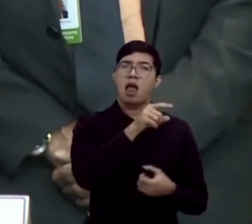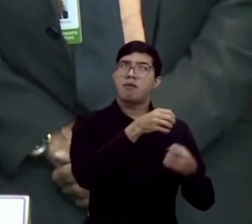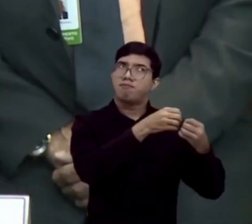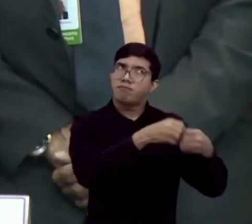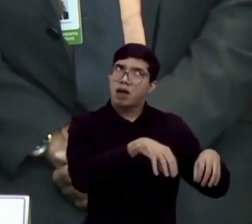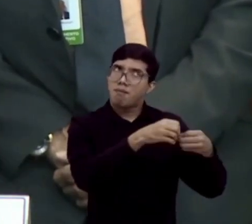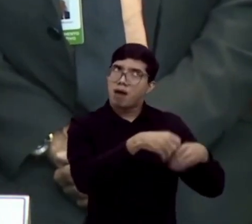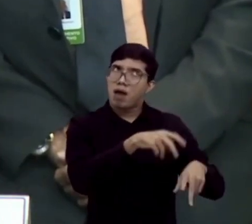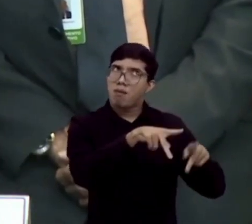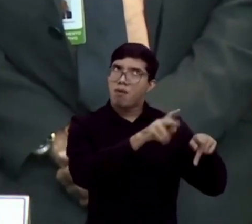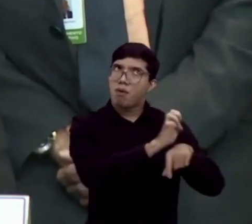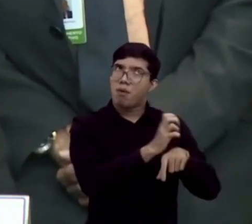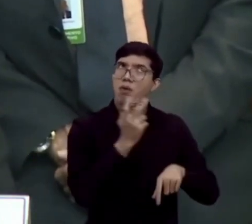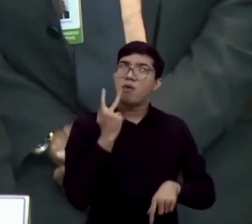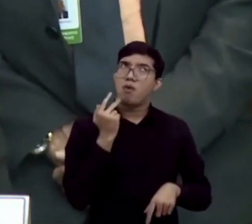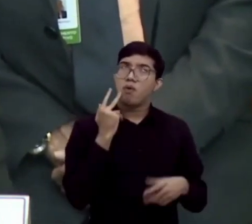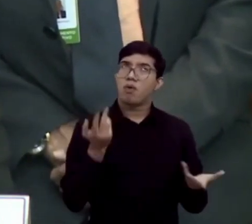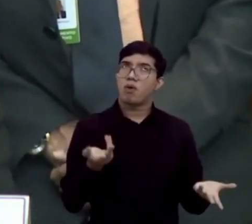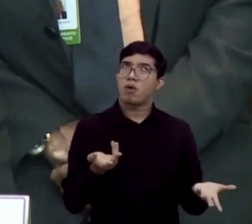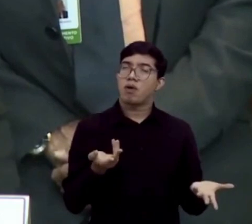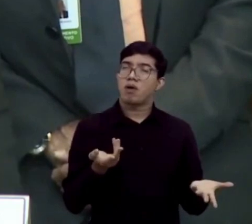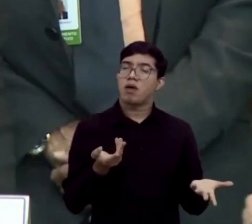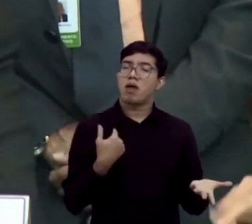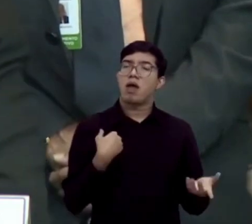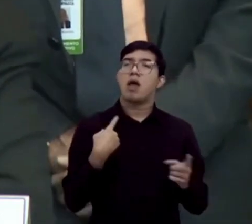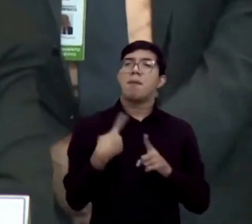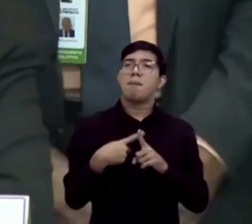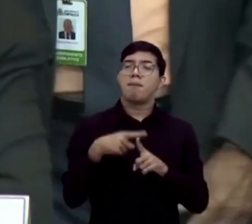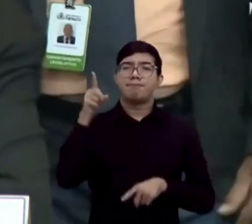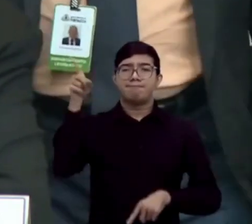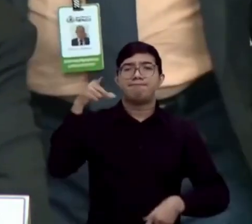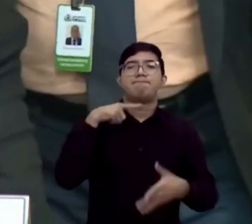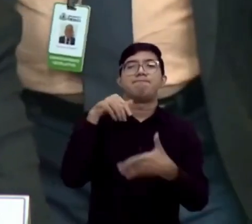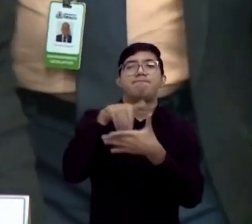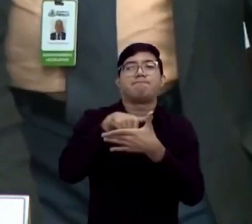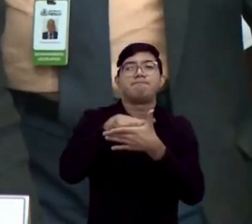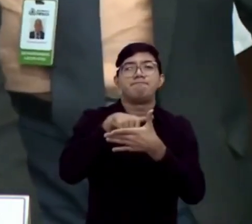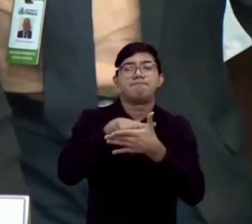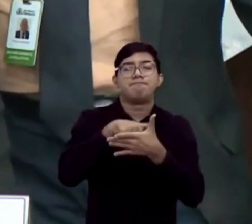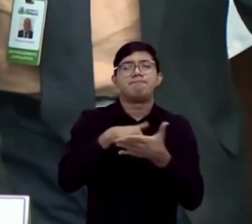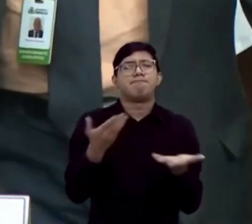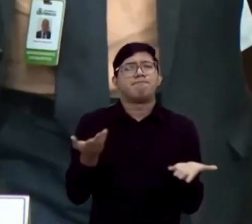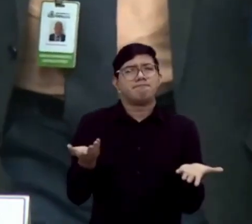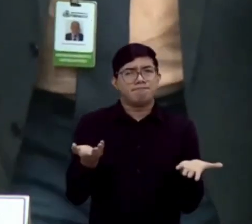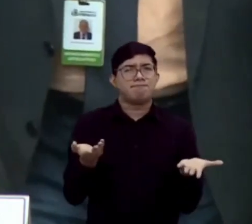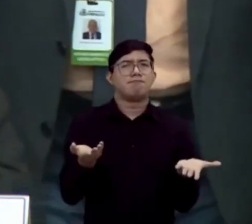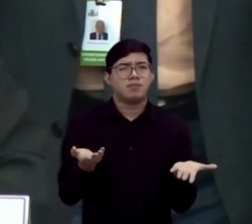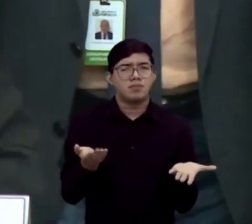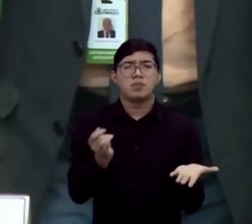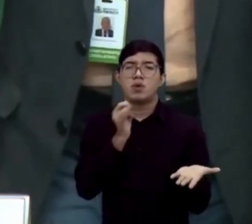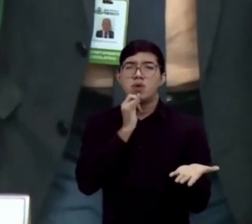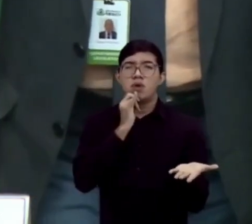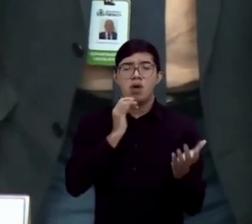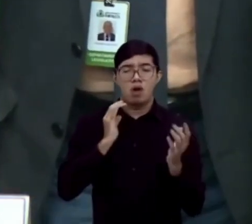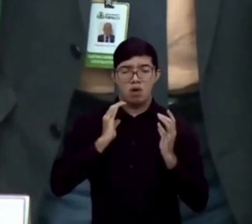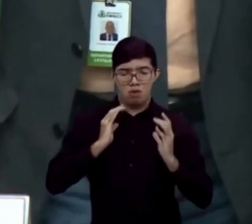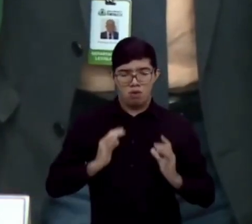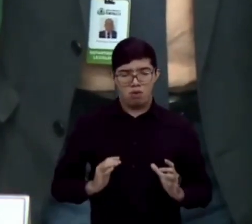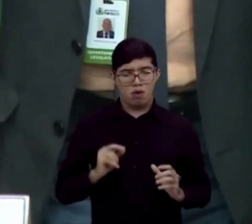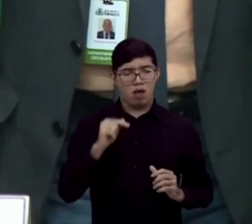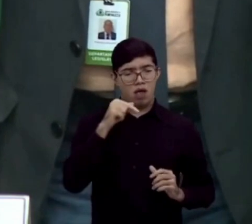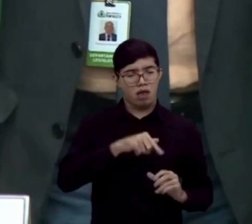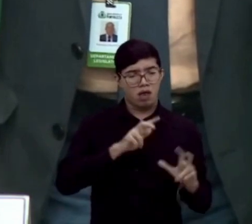que respeitar, não é o voto da Larissa ter mudado de posição, do jeito que ela votava aqui ou se comportava aqui, está se comportando lá, eu não tenho que